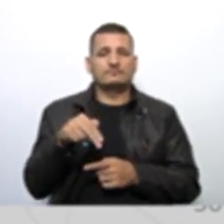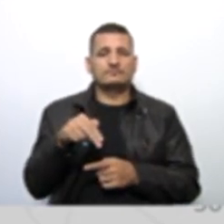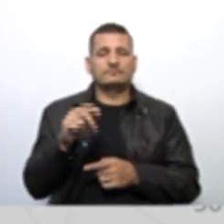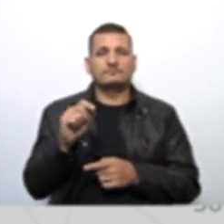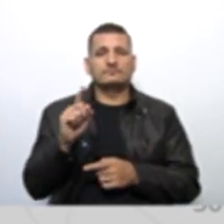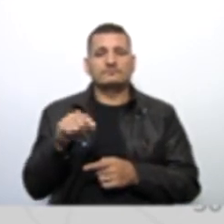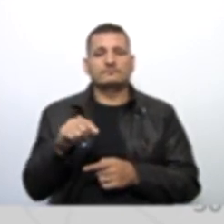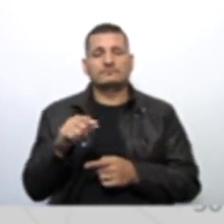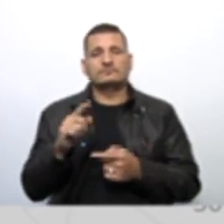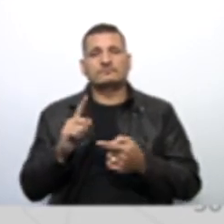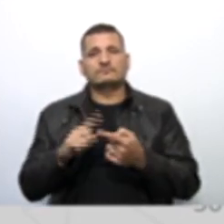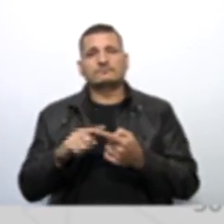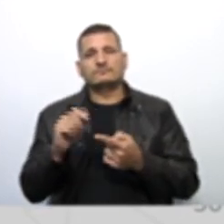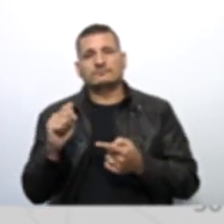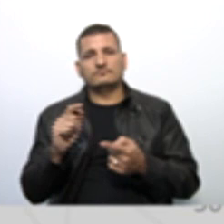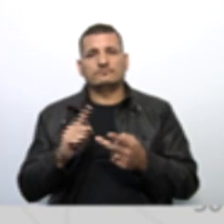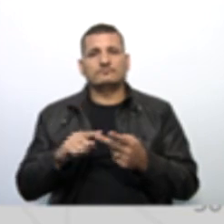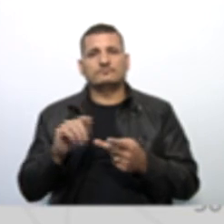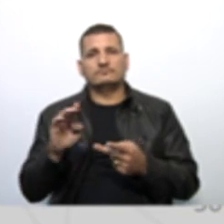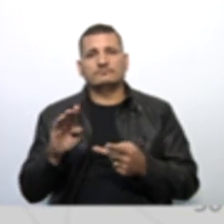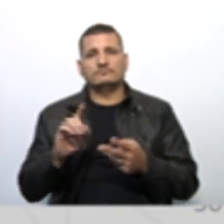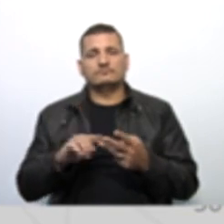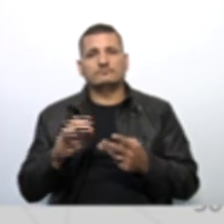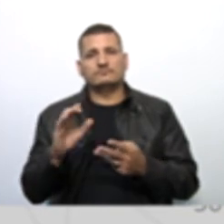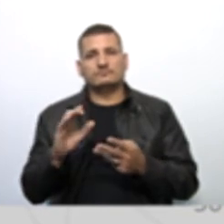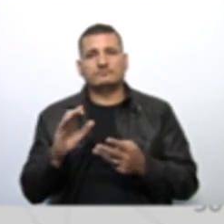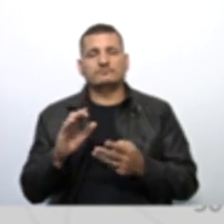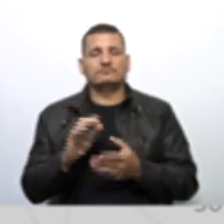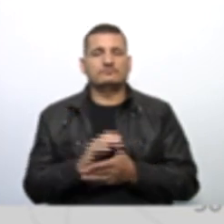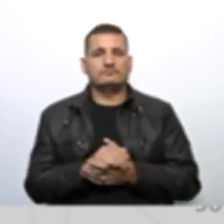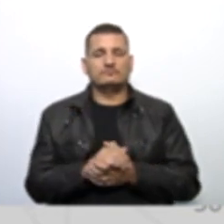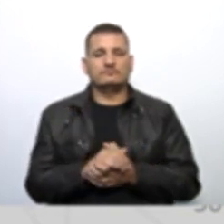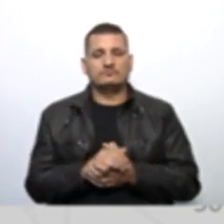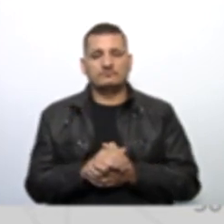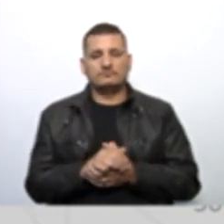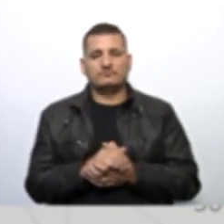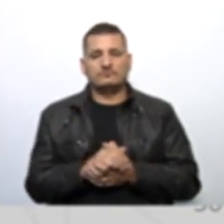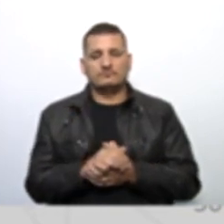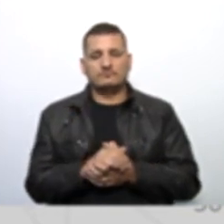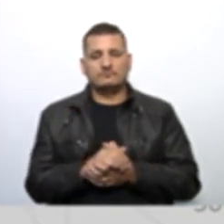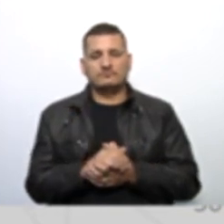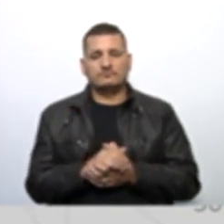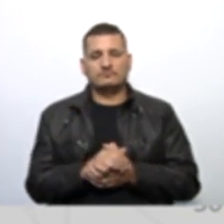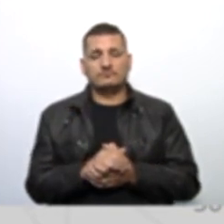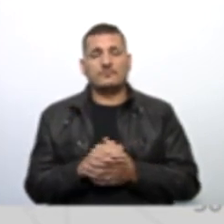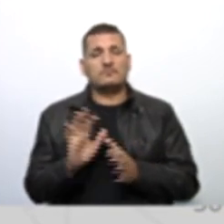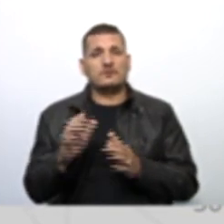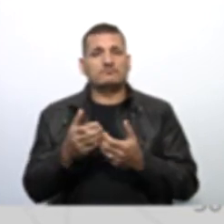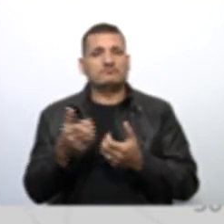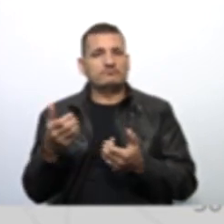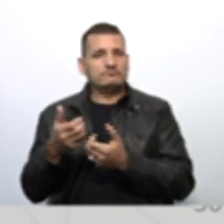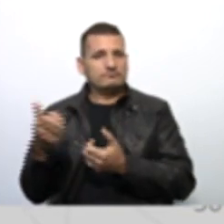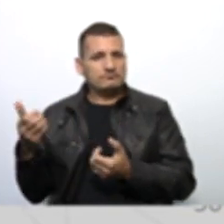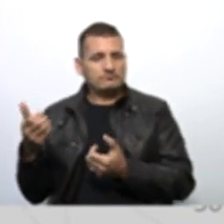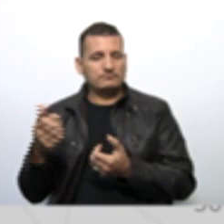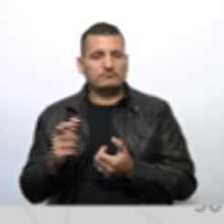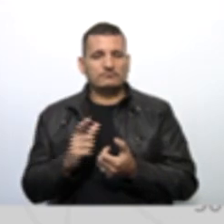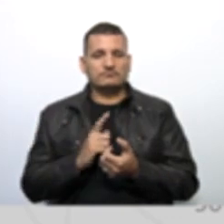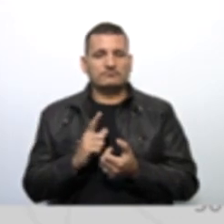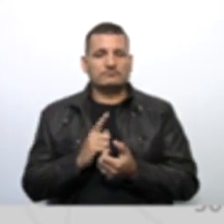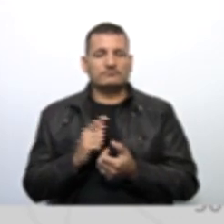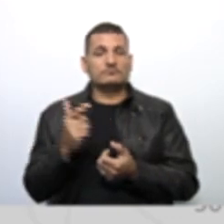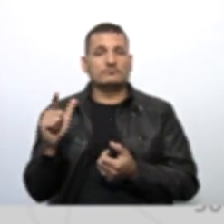A, mais a LAN da rede B, mais a LAN da rede C. Porém, eles estão separados, pessoal. Eles estão